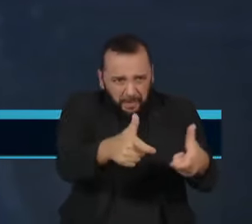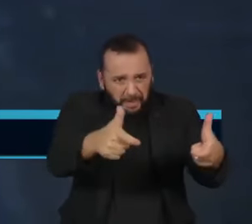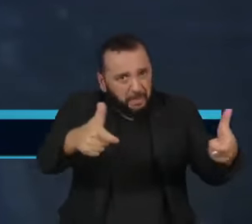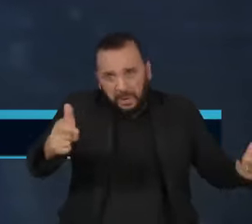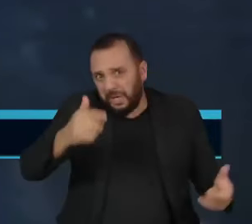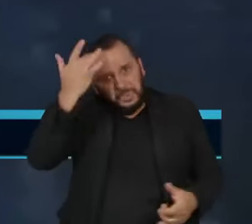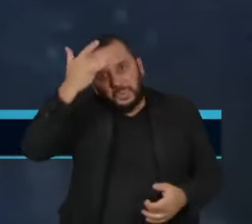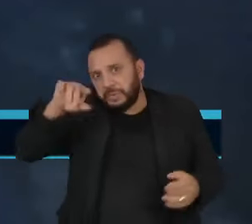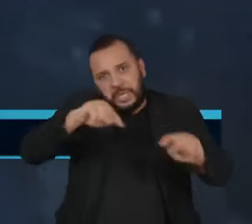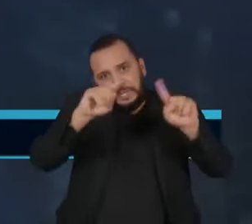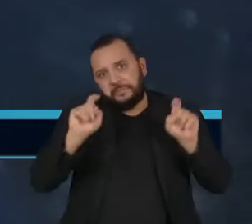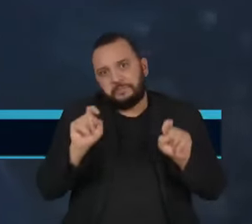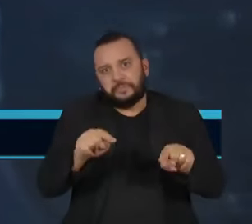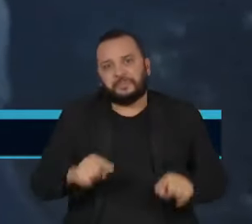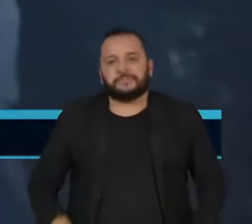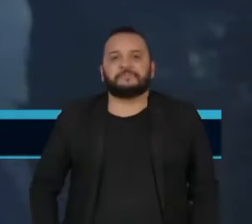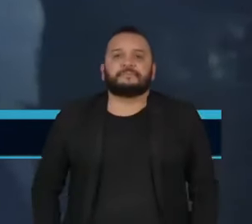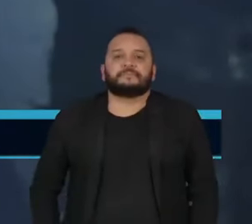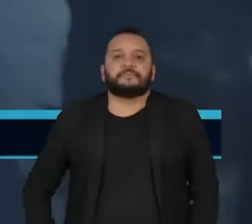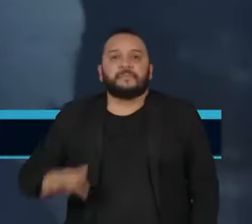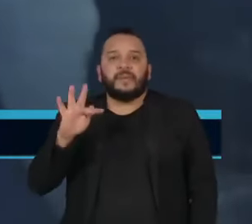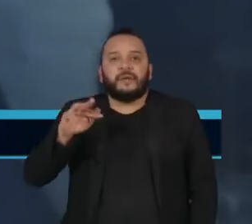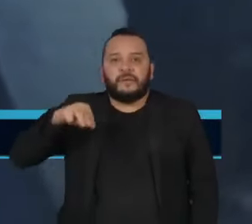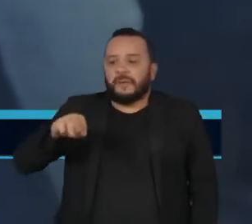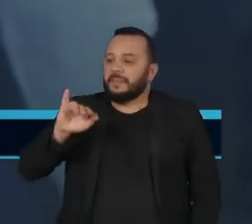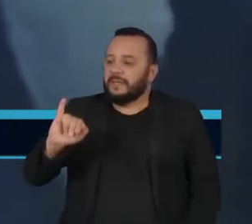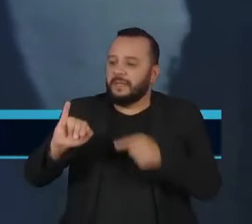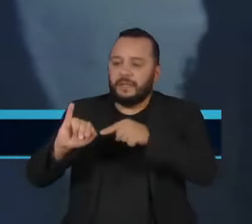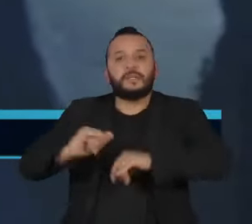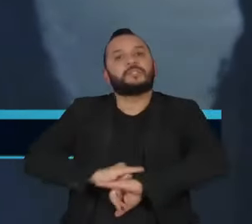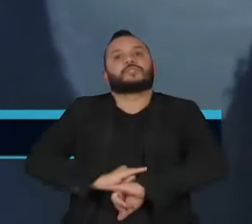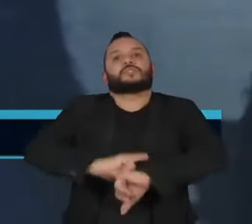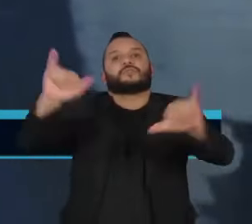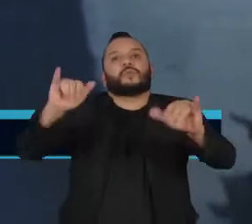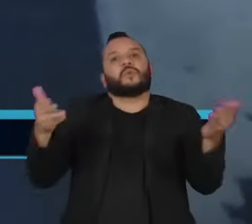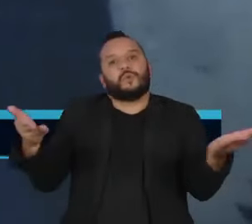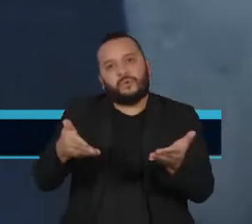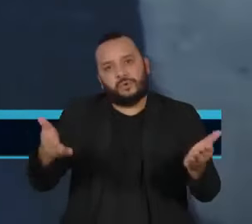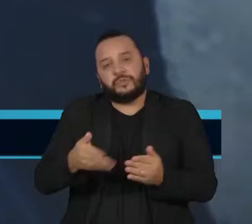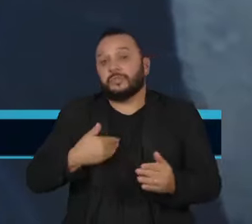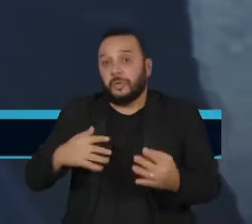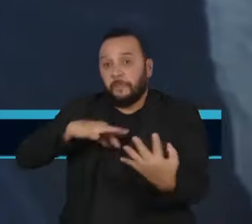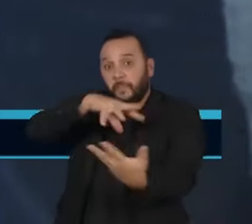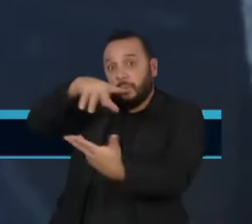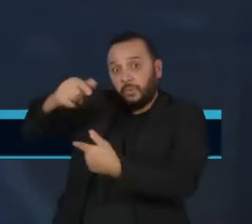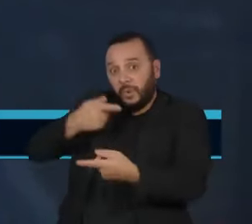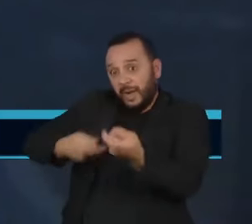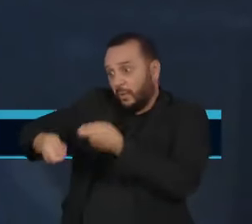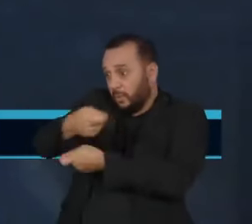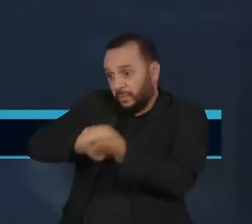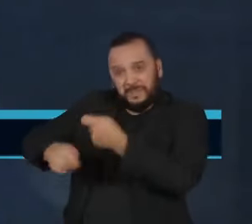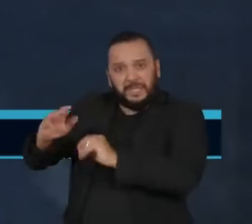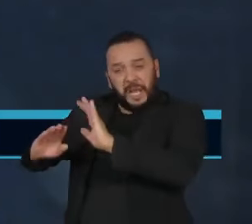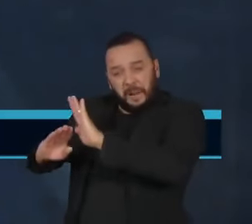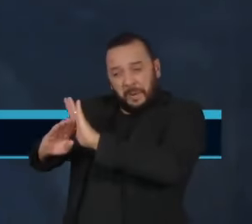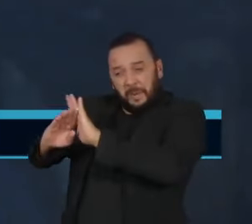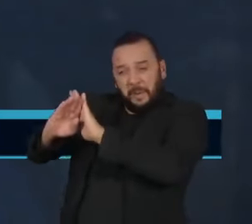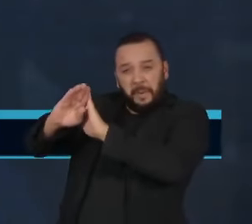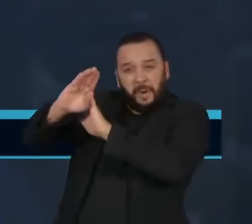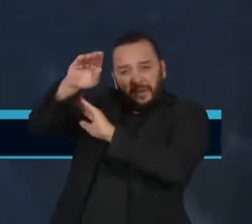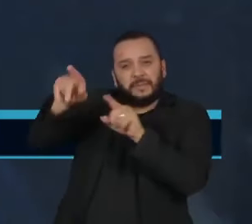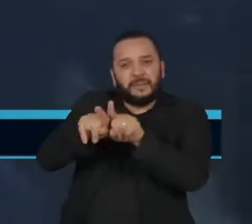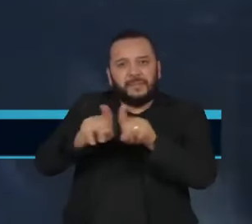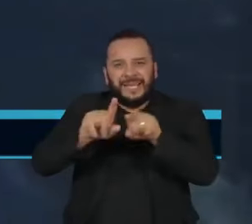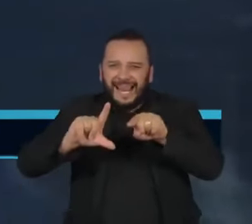O Fundo Monetário Internacional divulgou hoje um relatório que prevê crescimento da economia mundial e queda da inflação. Pela primeira